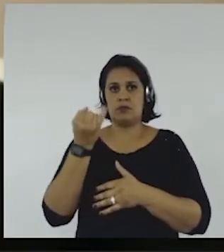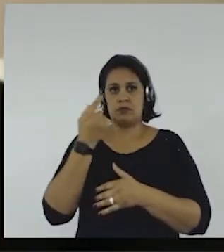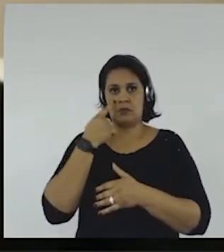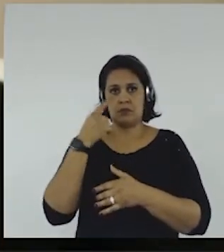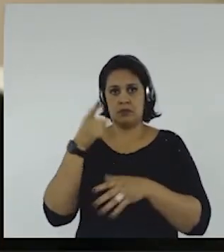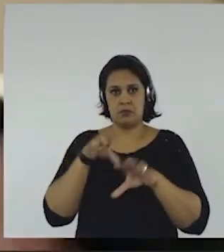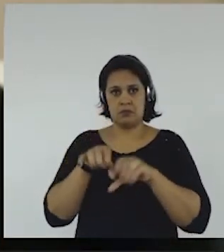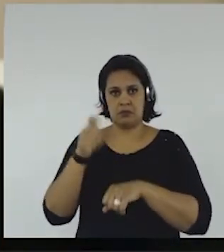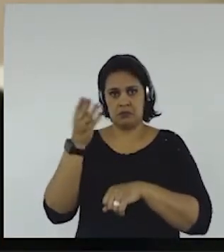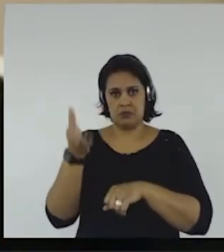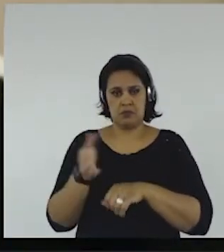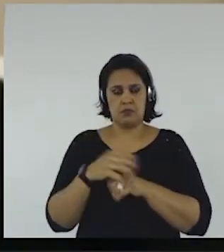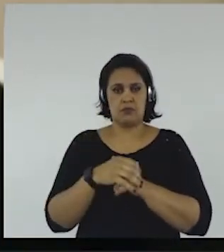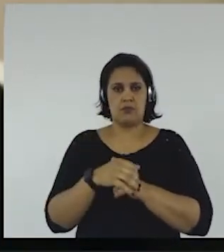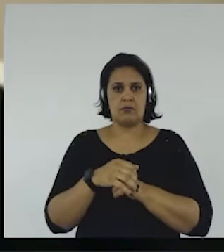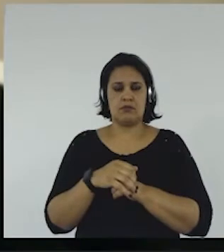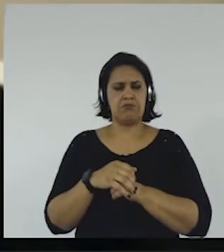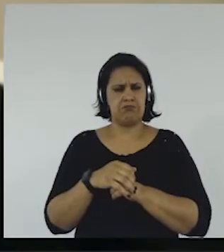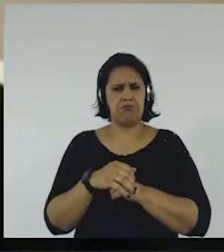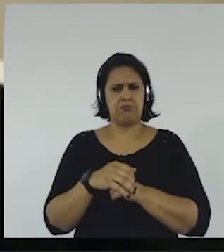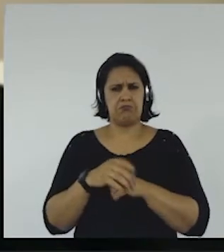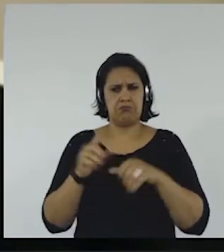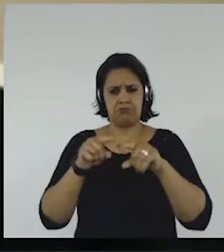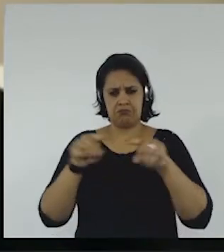dele. Não em sala de aula,